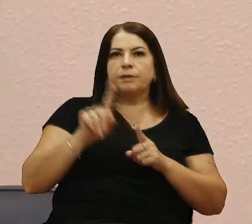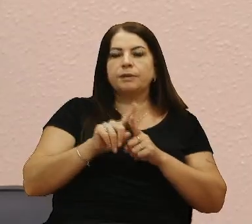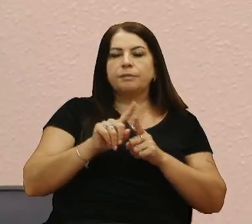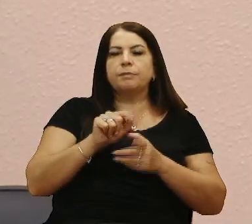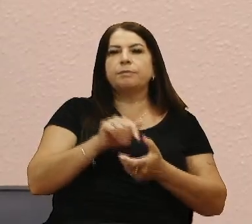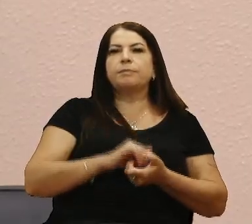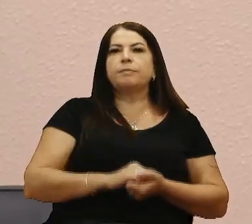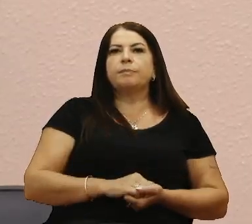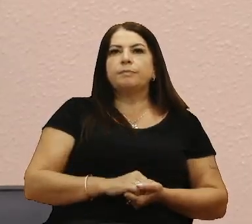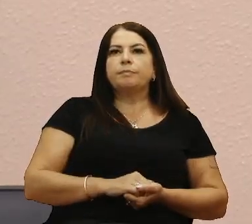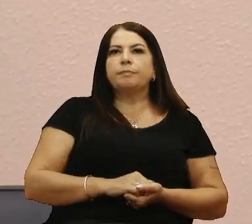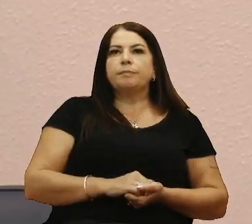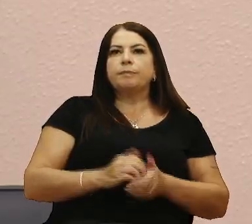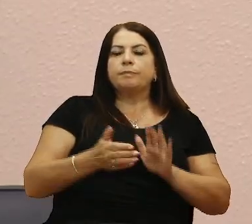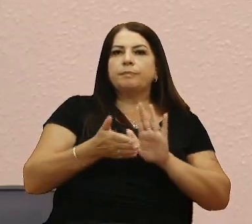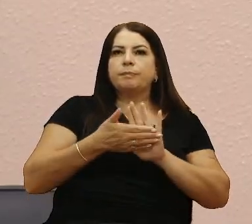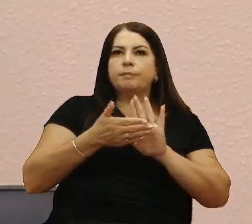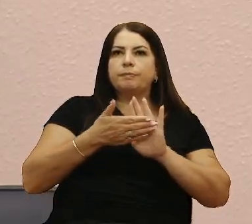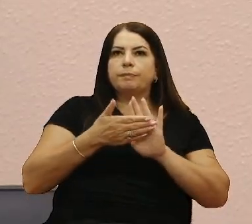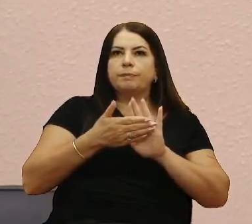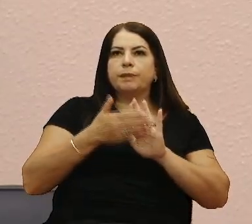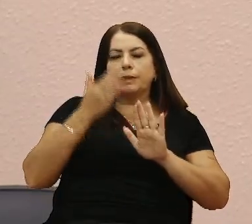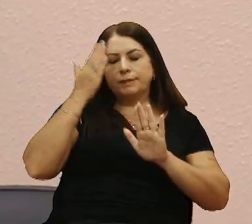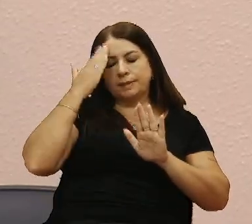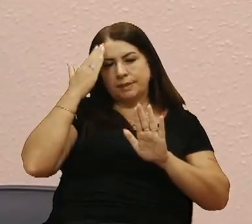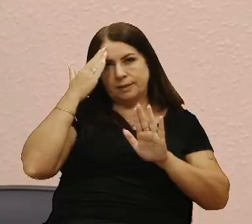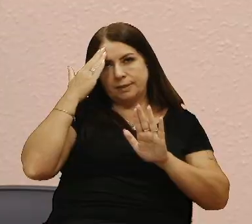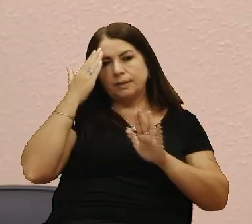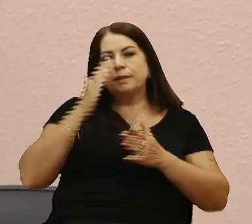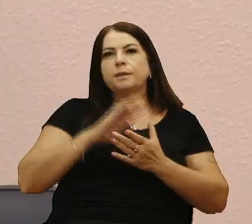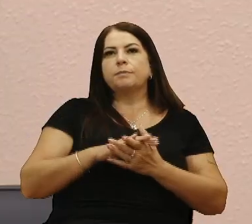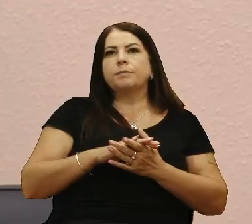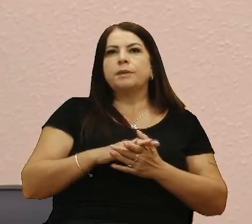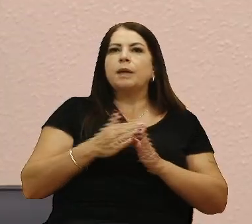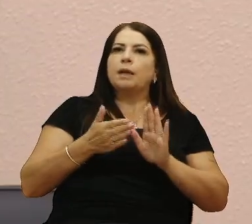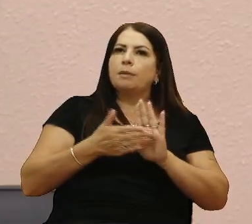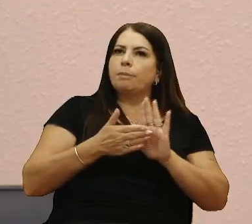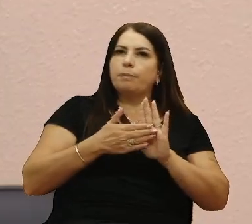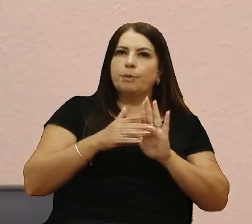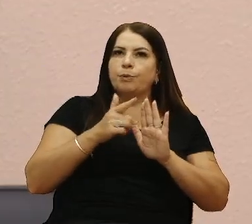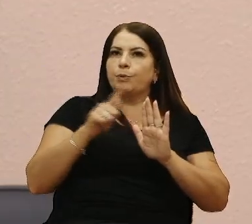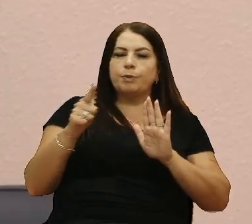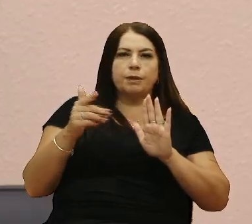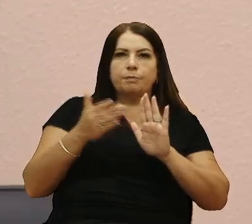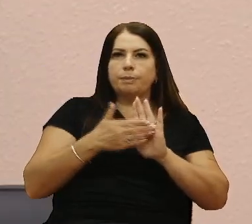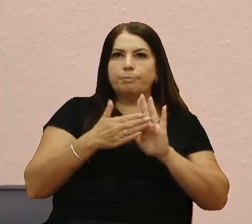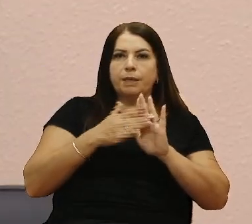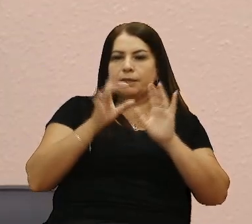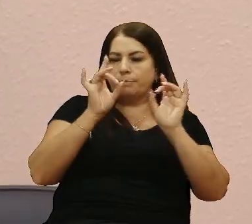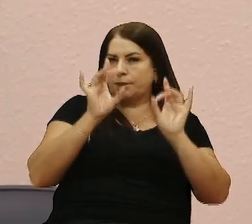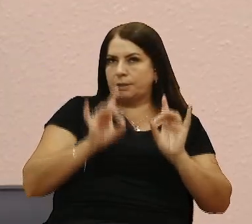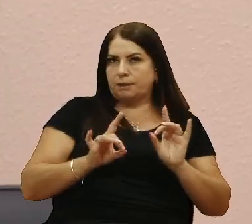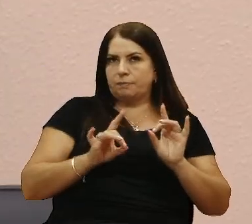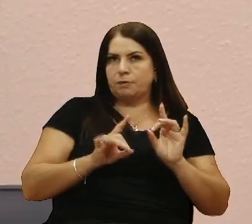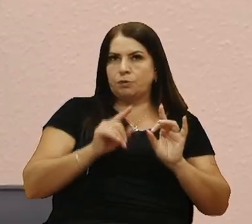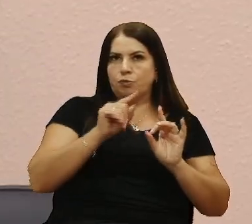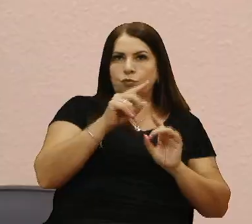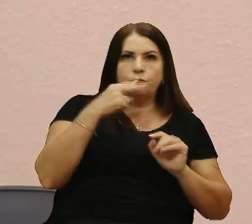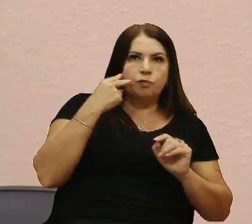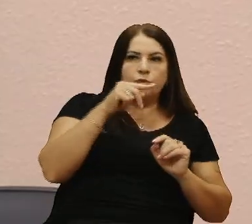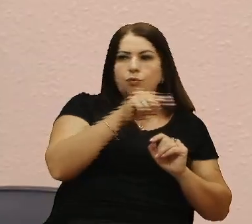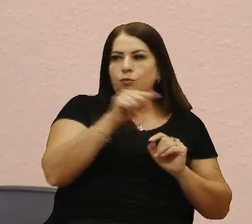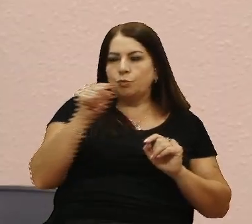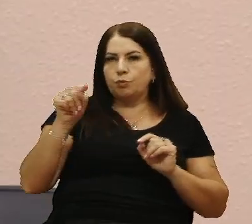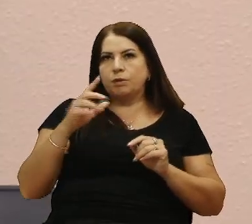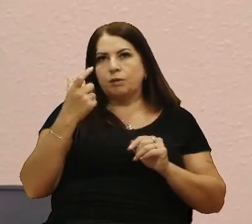Malman pela pauta. A gente sabe que a pauta, não existe pauta específica de um vereador, de